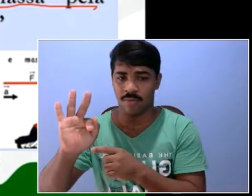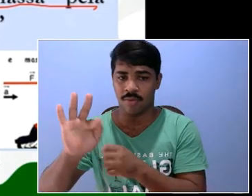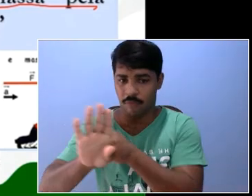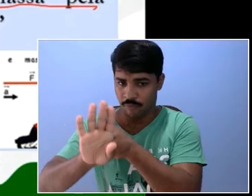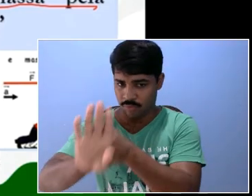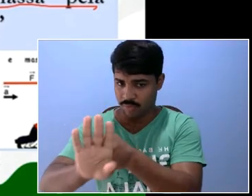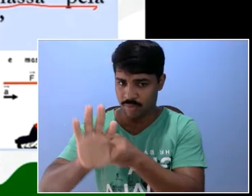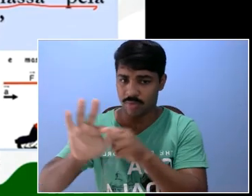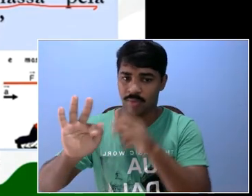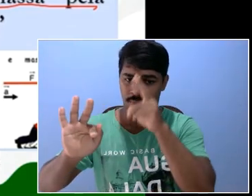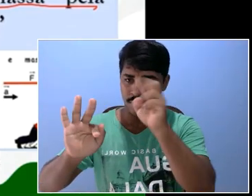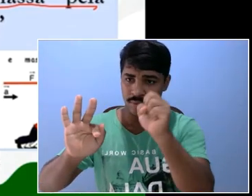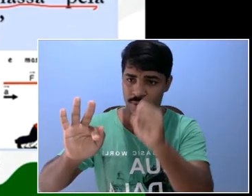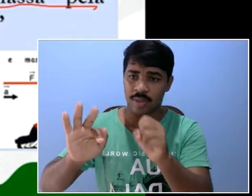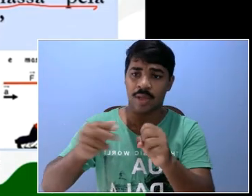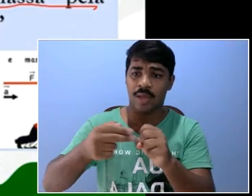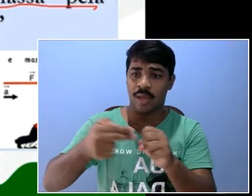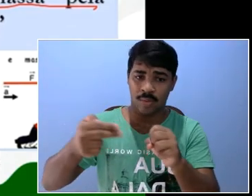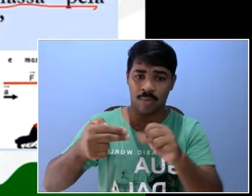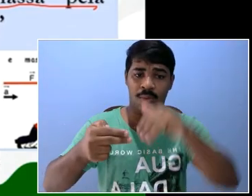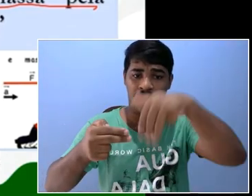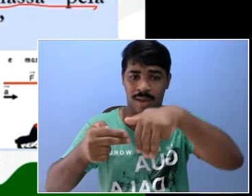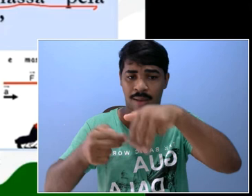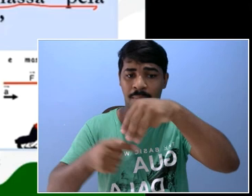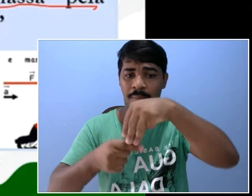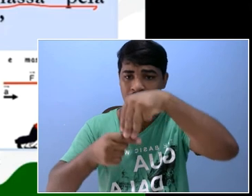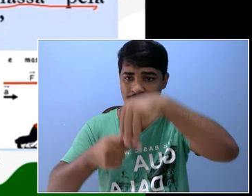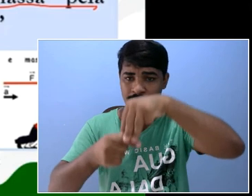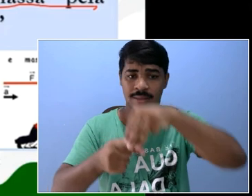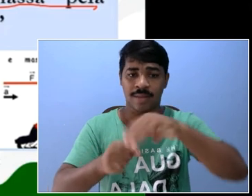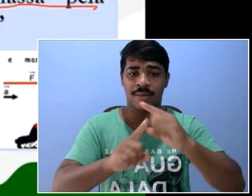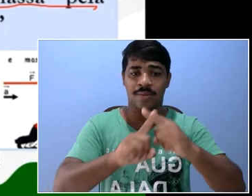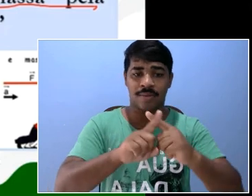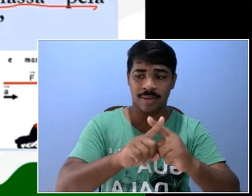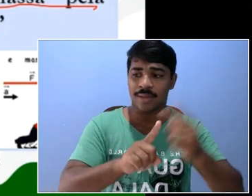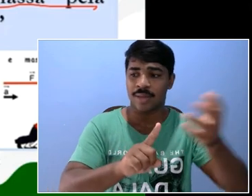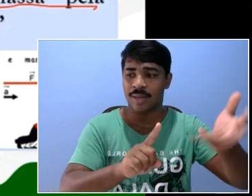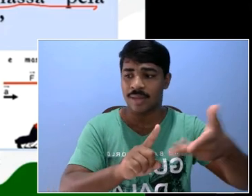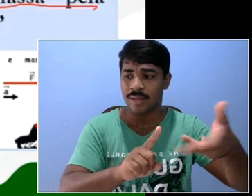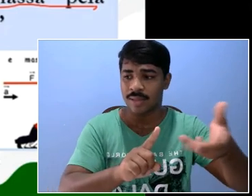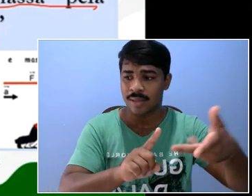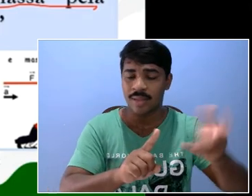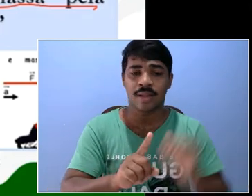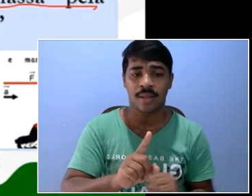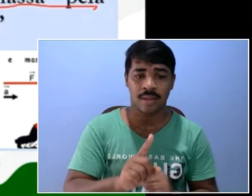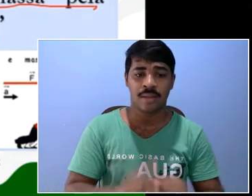produto da massa pela aceleração adquirida.